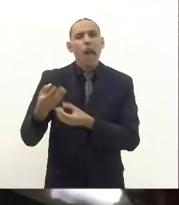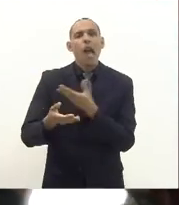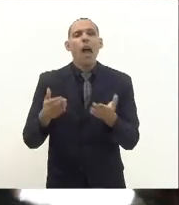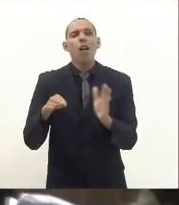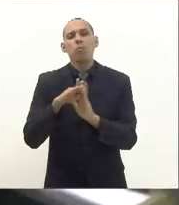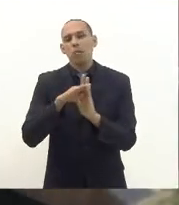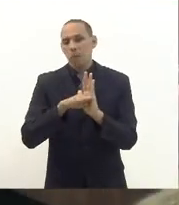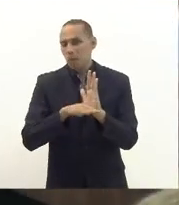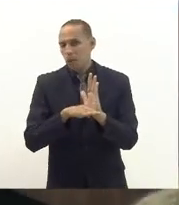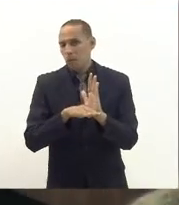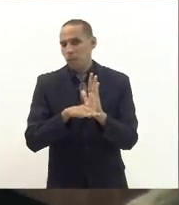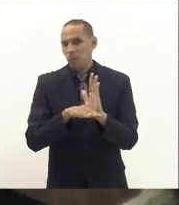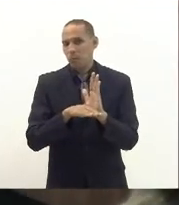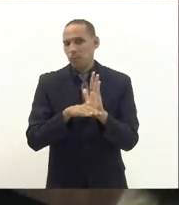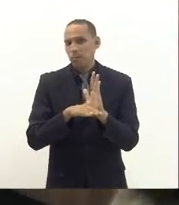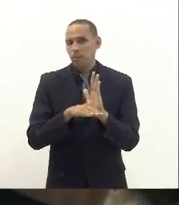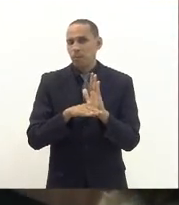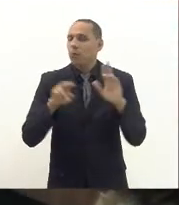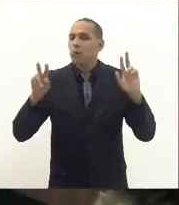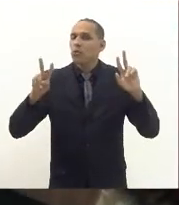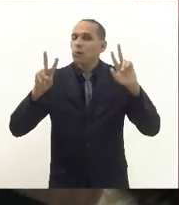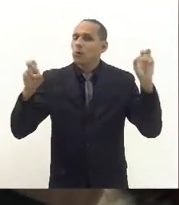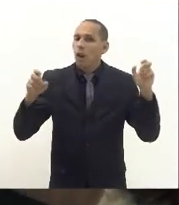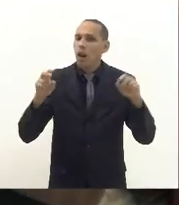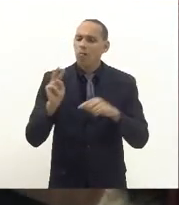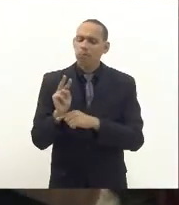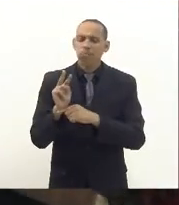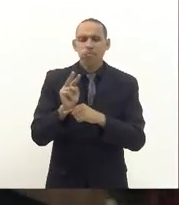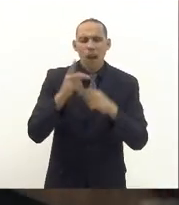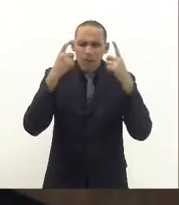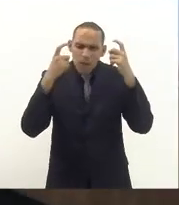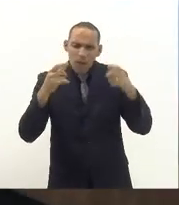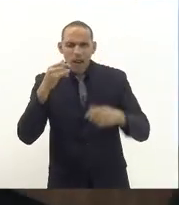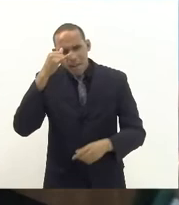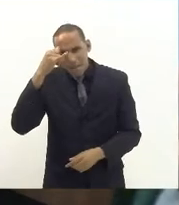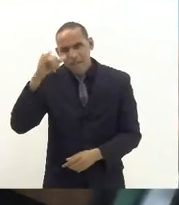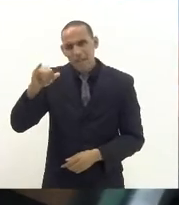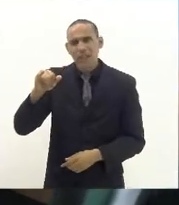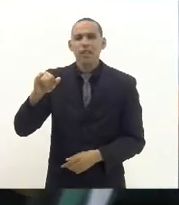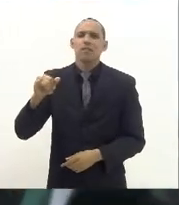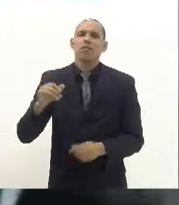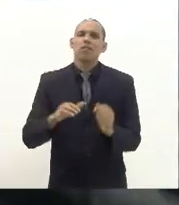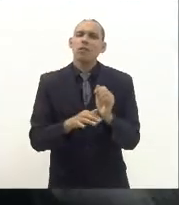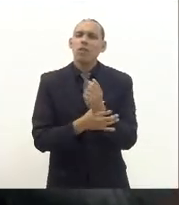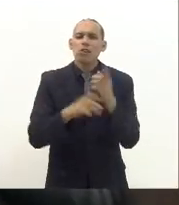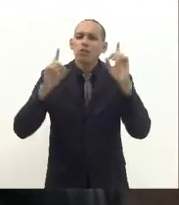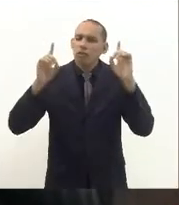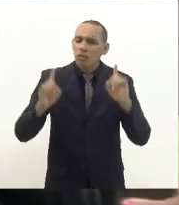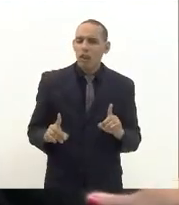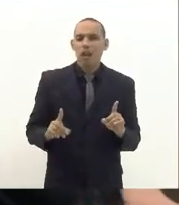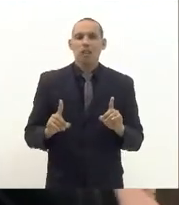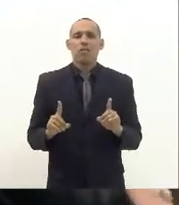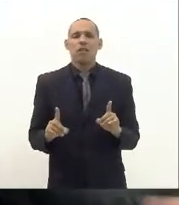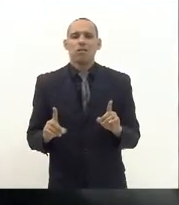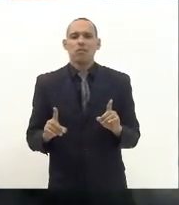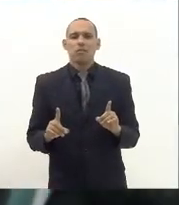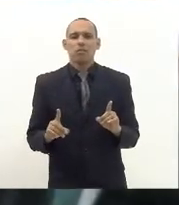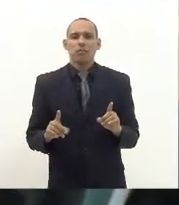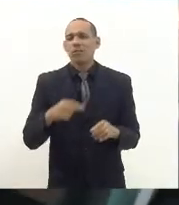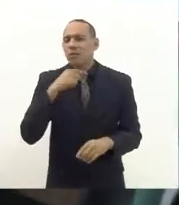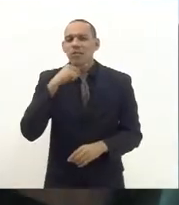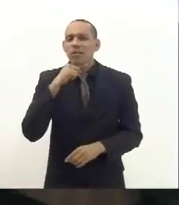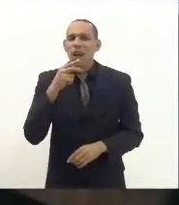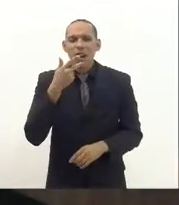pauta da prevenção da violência da garantia de direitos mas inevitavelmente não há como não